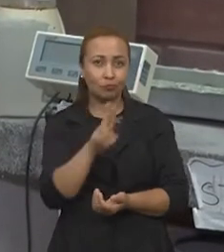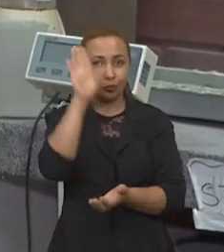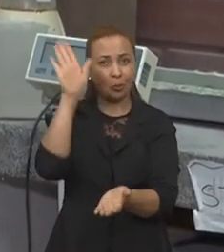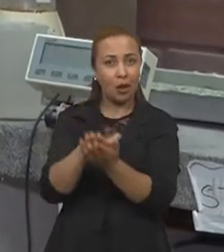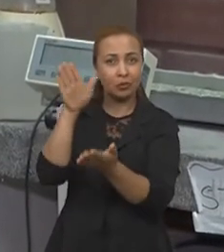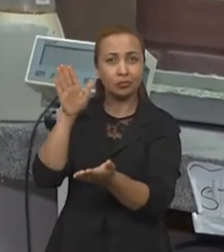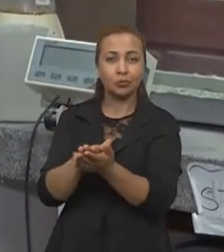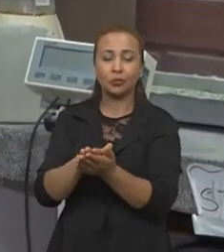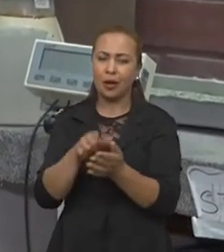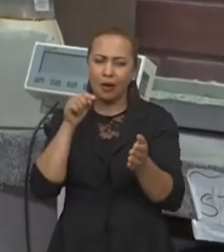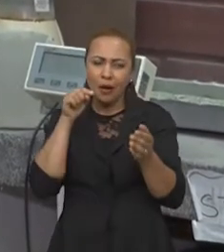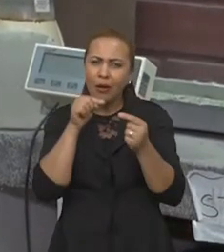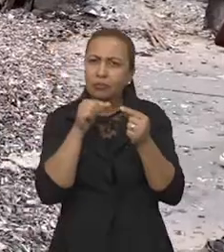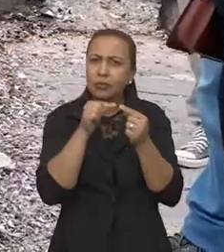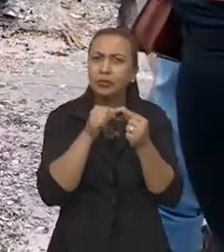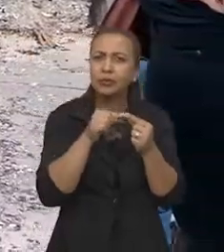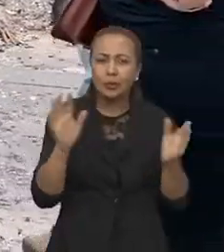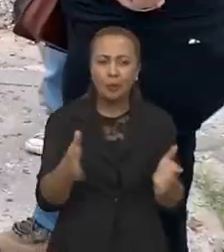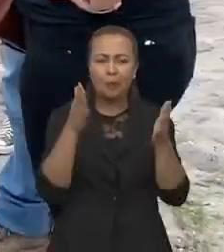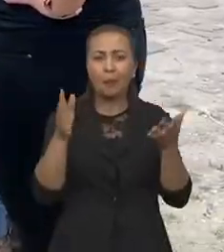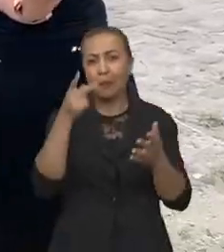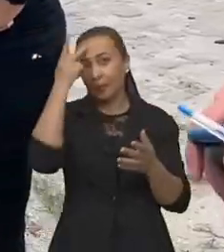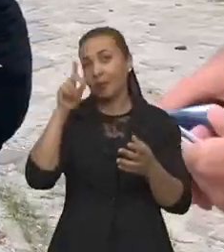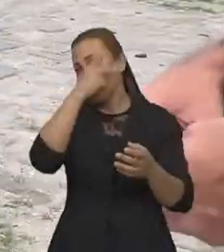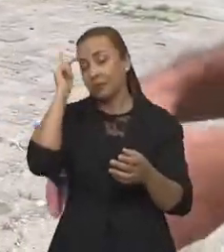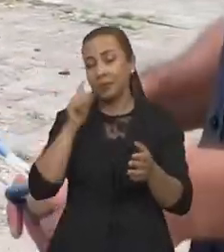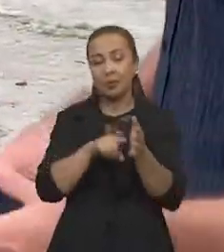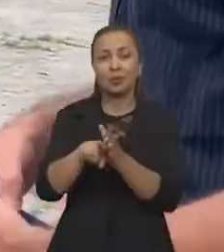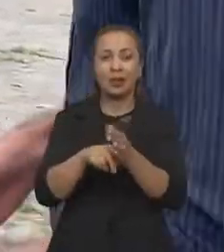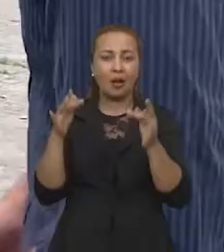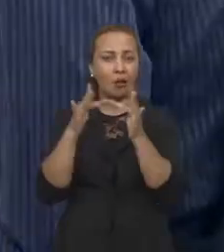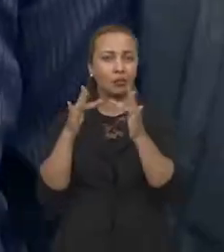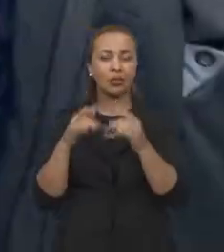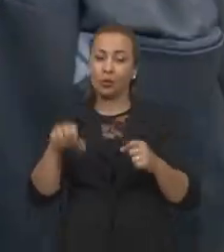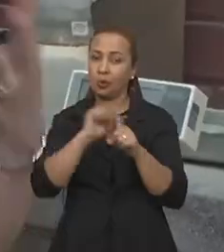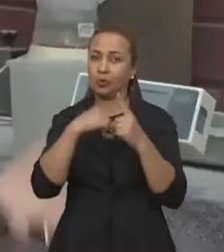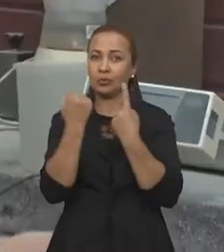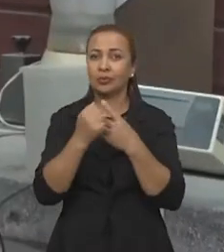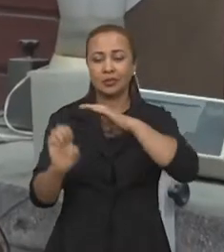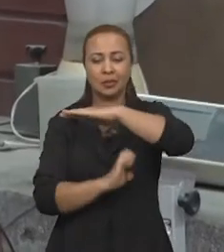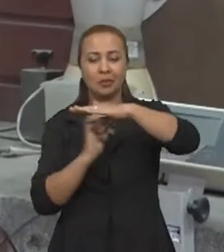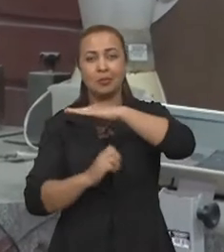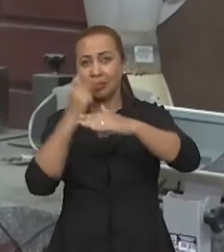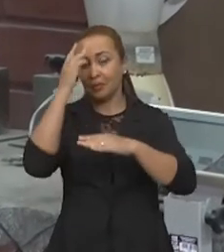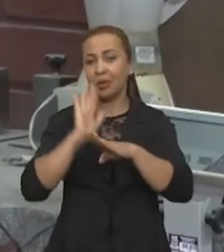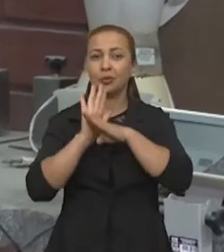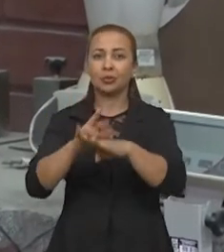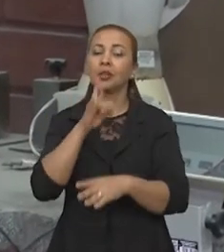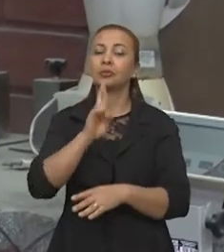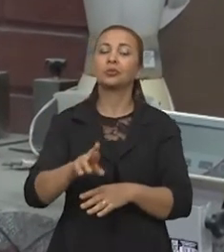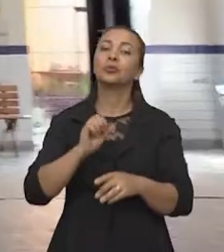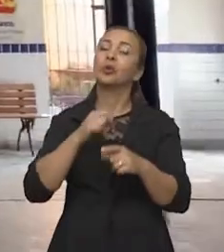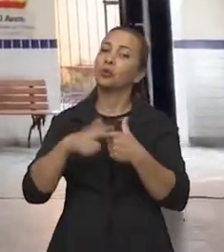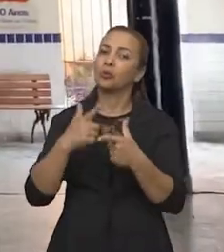vem investindo muito para que os pesquisadores da universidade possam estar em contato com a sociedade e as empresas para resolver os problemas